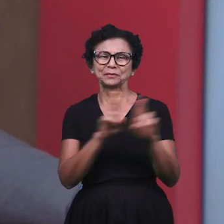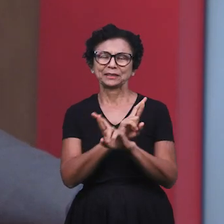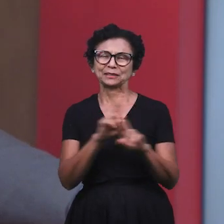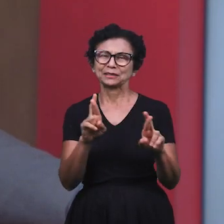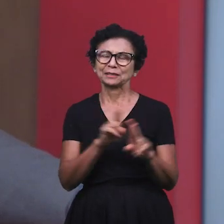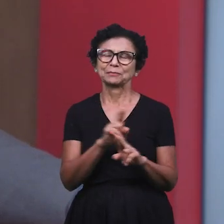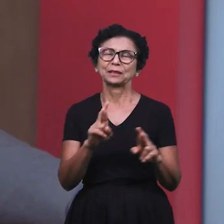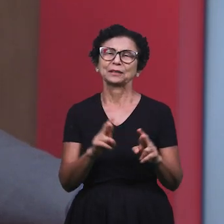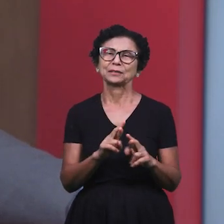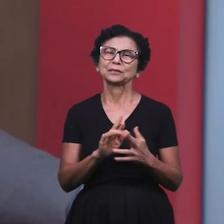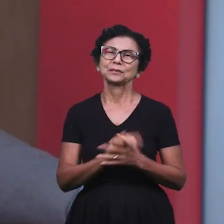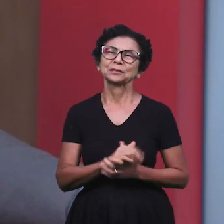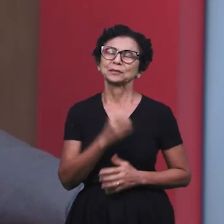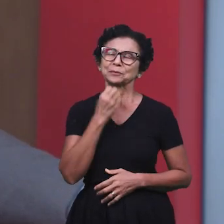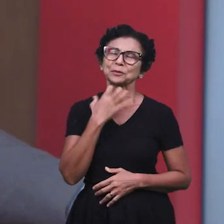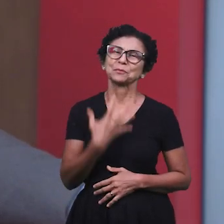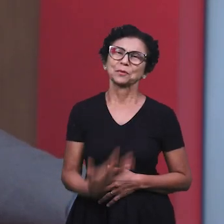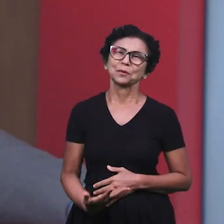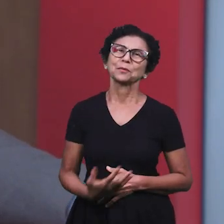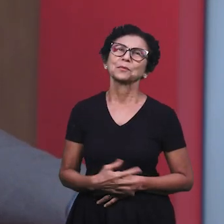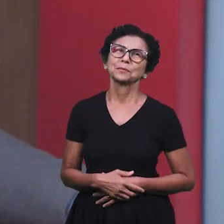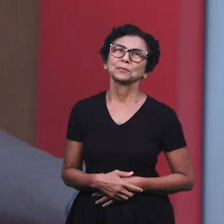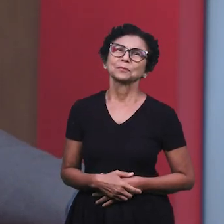época. E era muito boa,